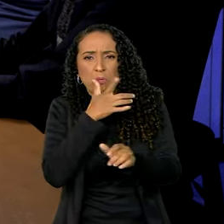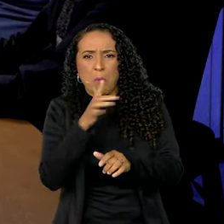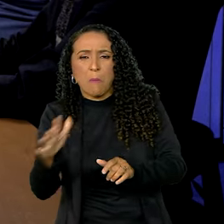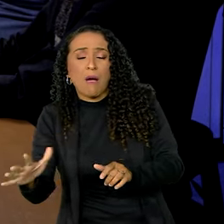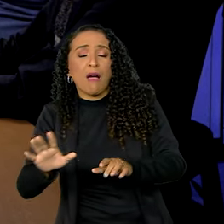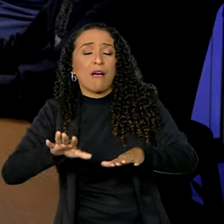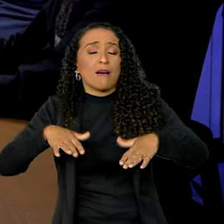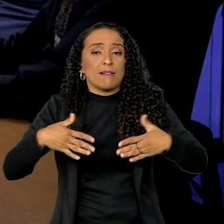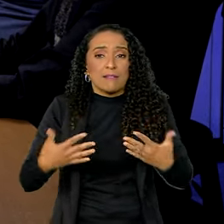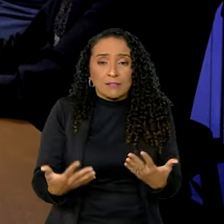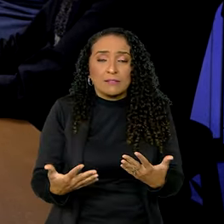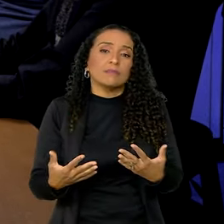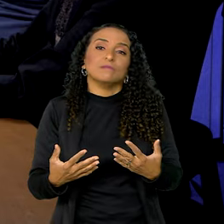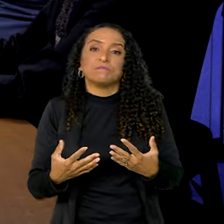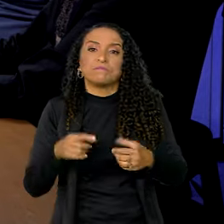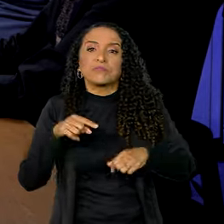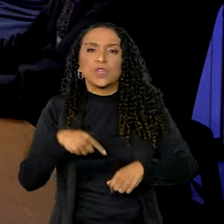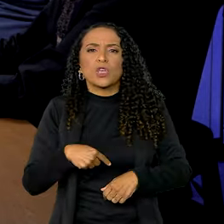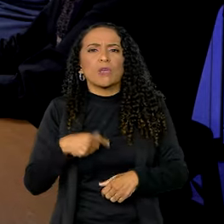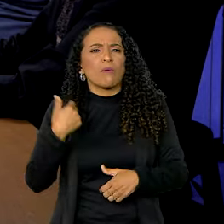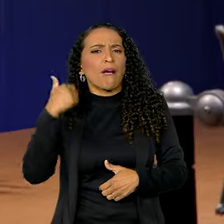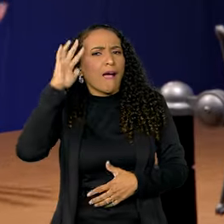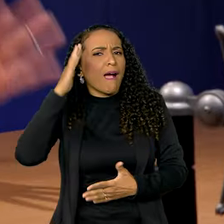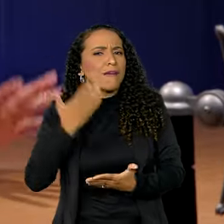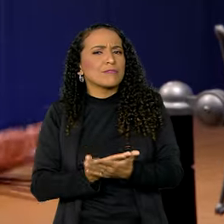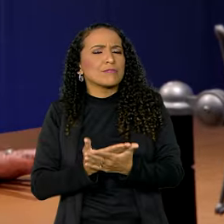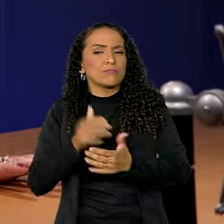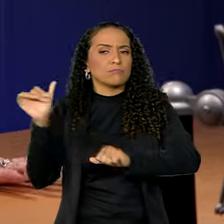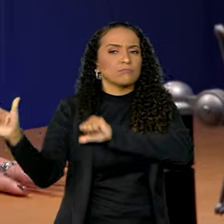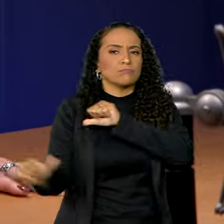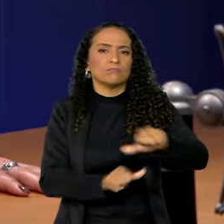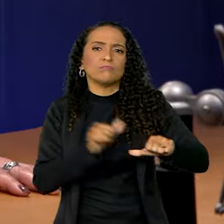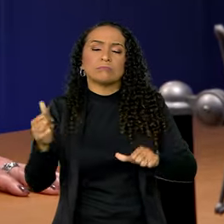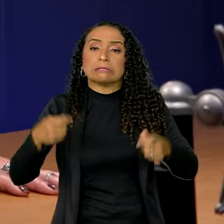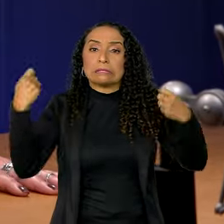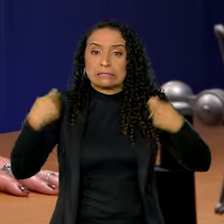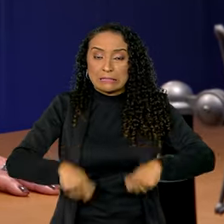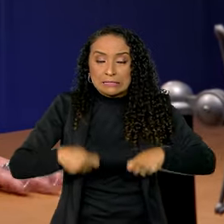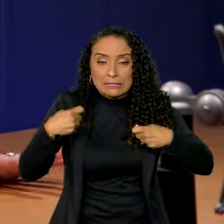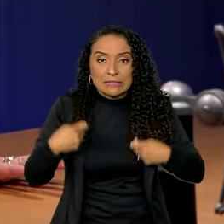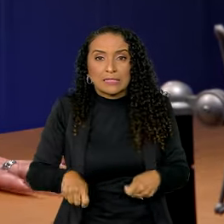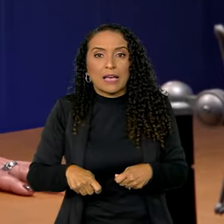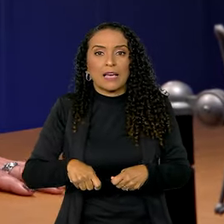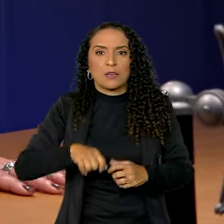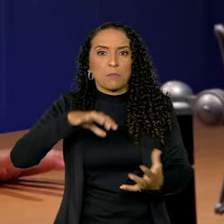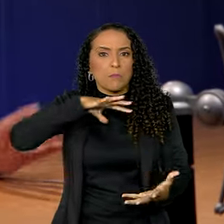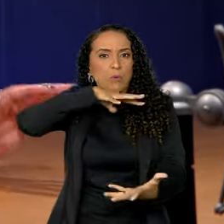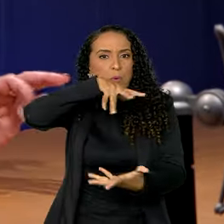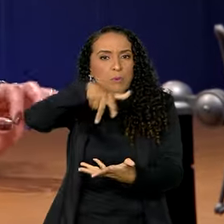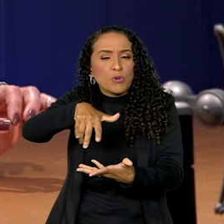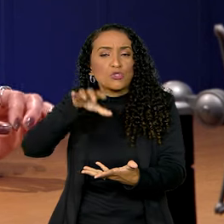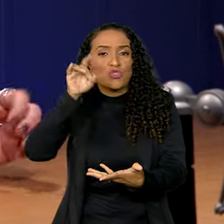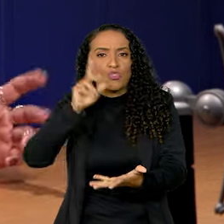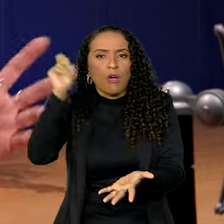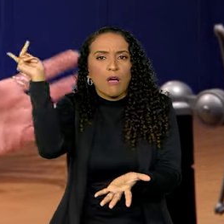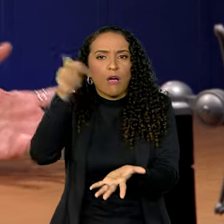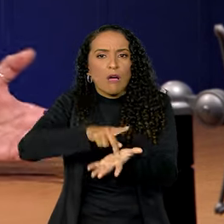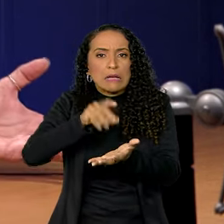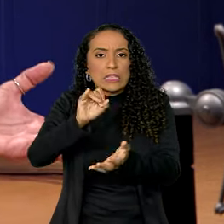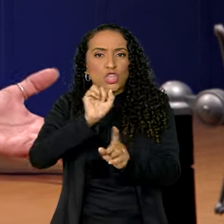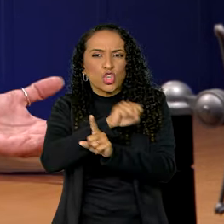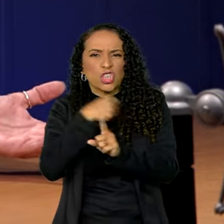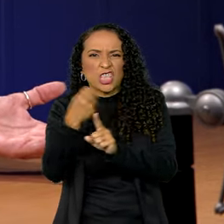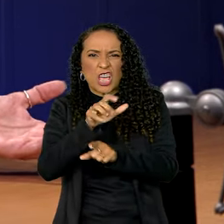tudo e eh eu só acredito que essas mudanças que são necessárias pro planeta só vão vingar mesmo se a